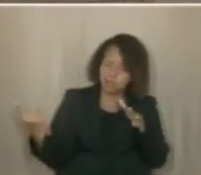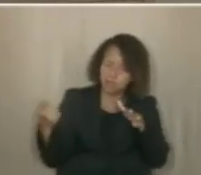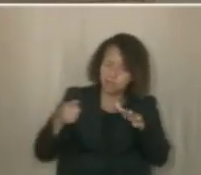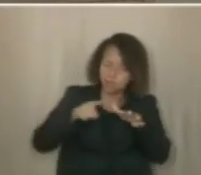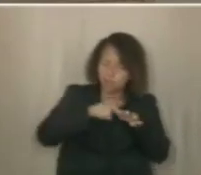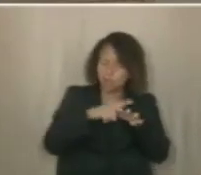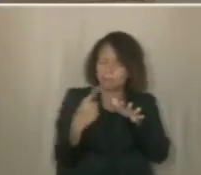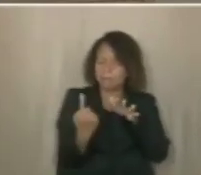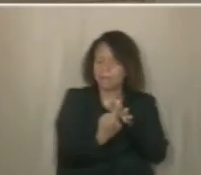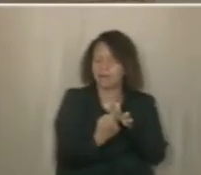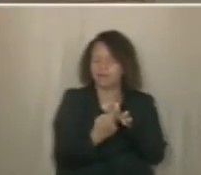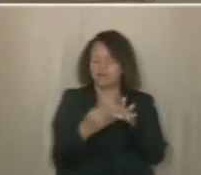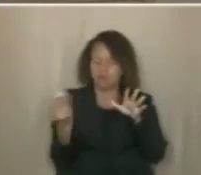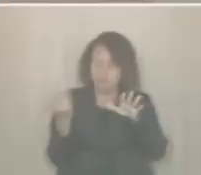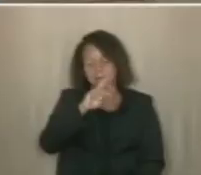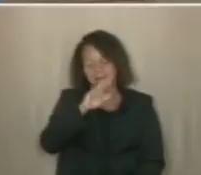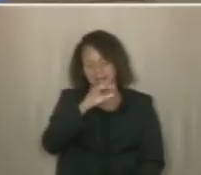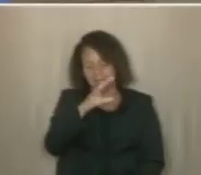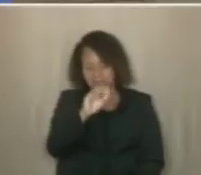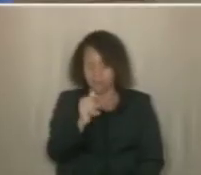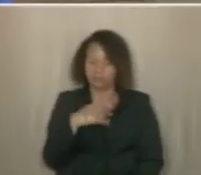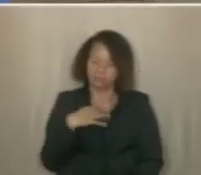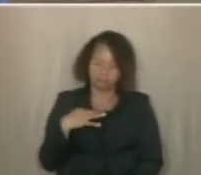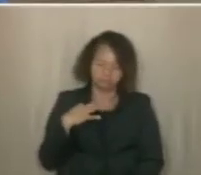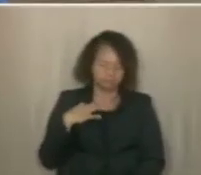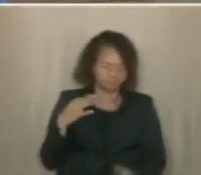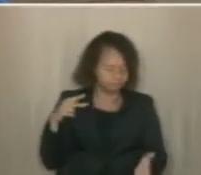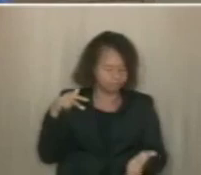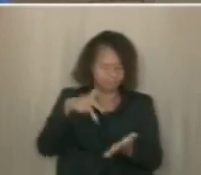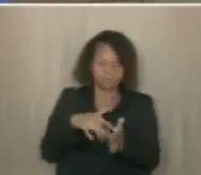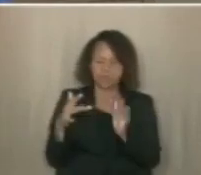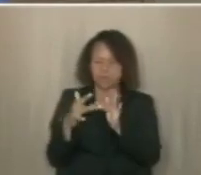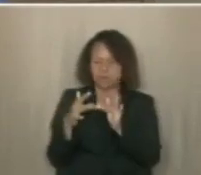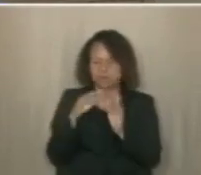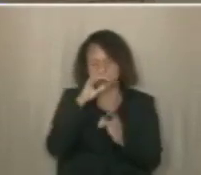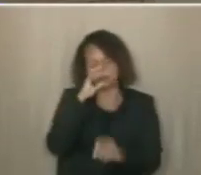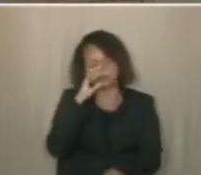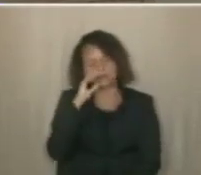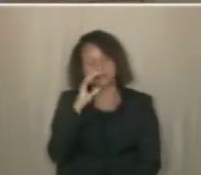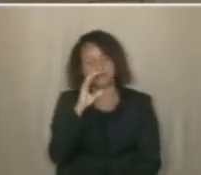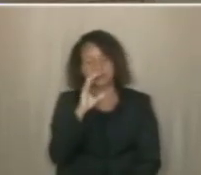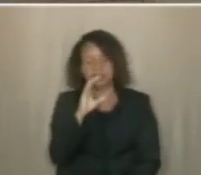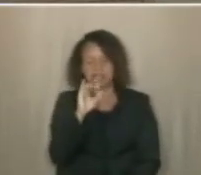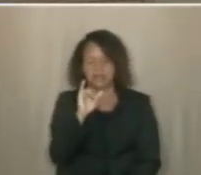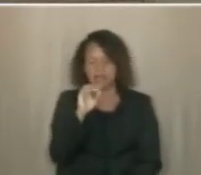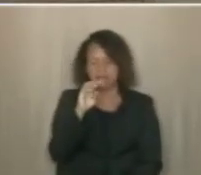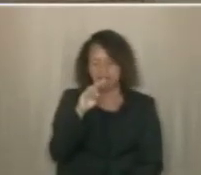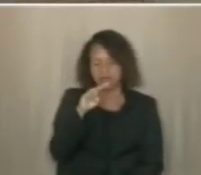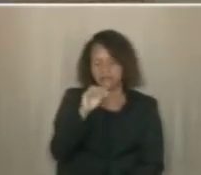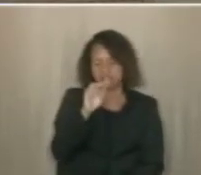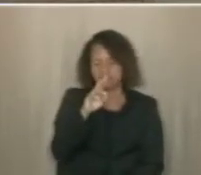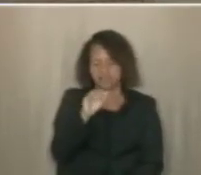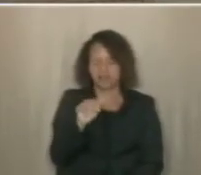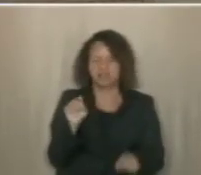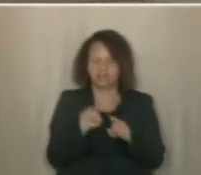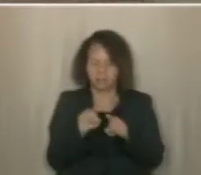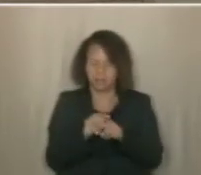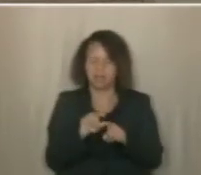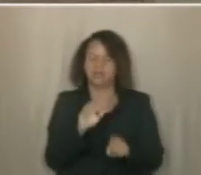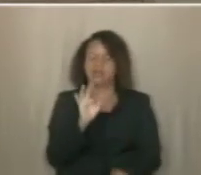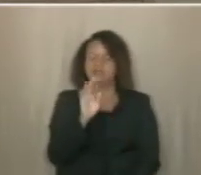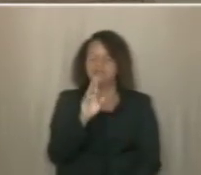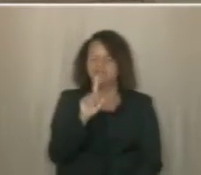programa tá aprumado praças prontamente entramos em contato com a seinfra com a secretária de inovação Flaviana